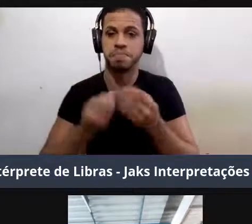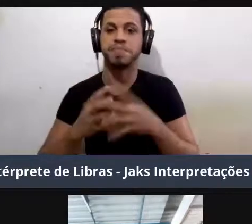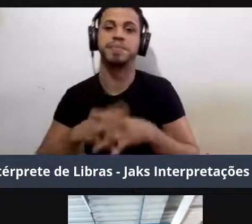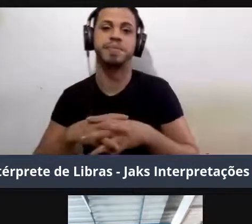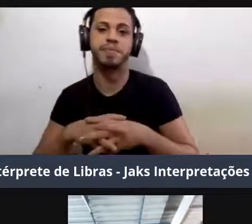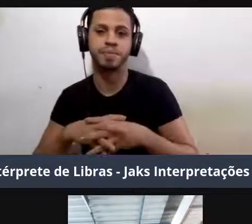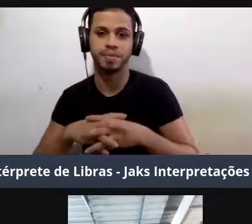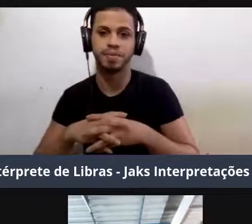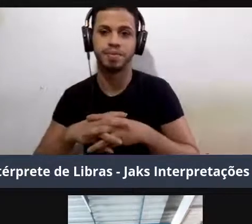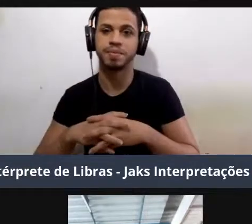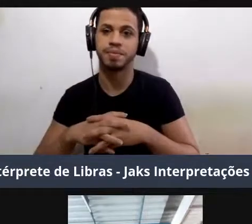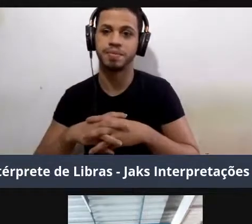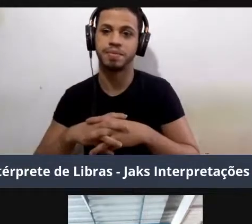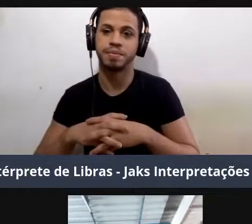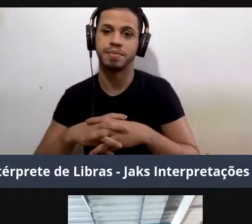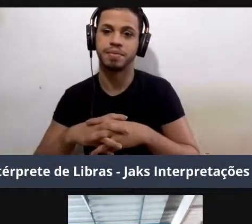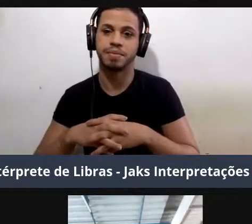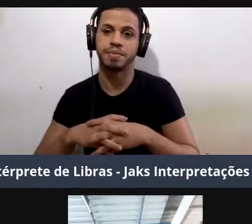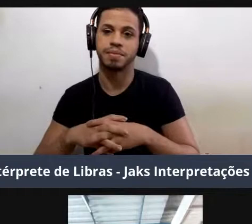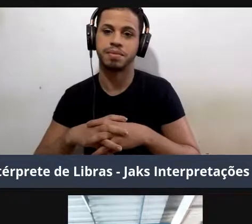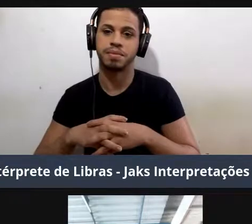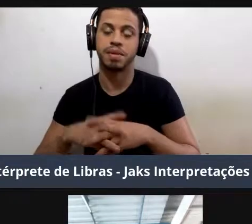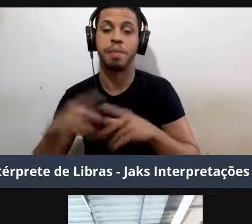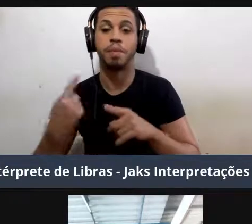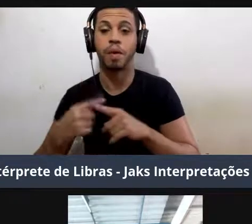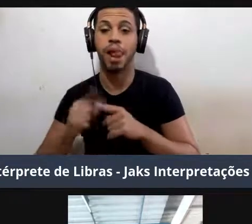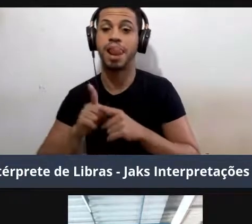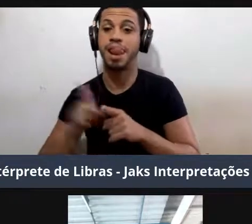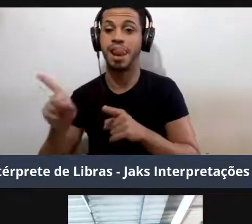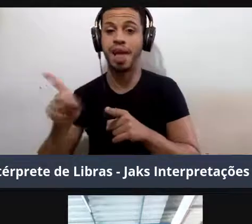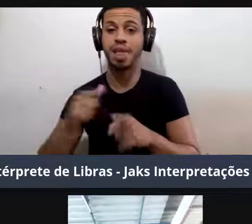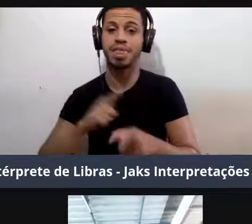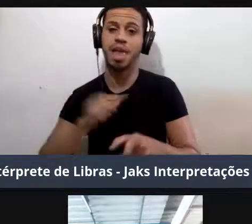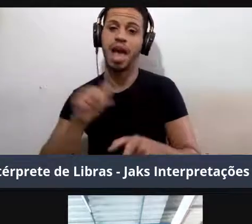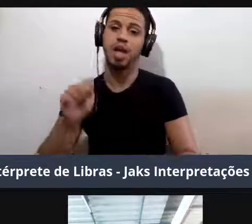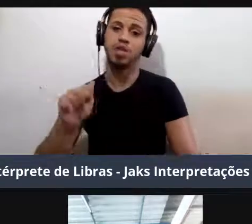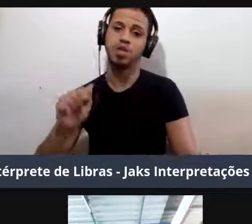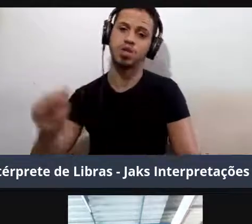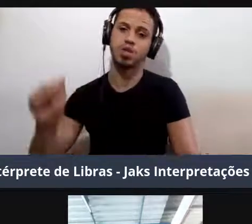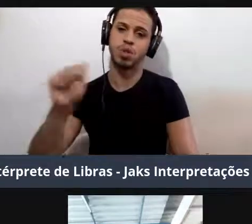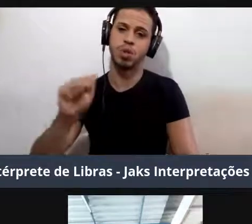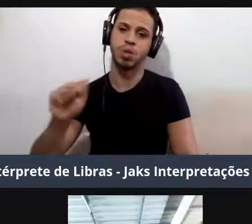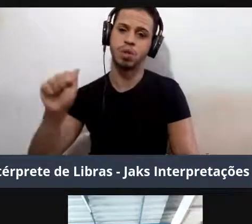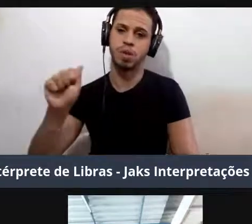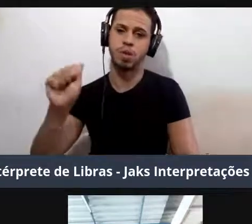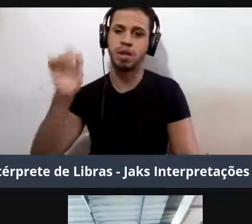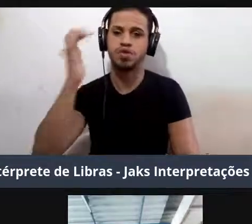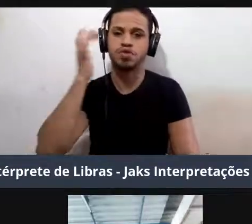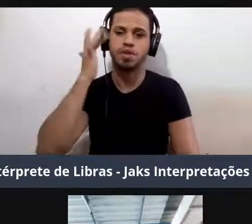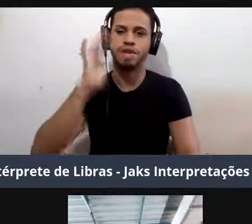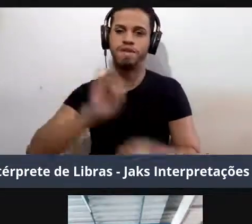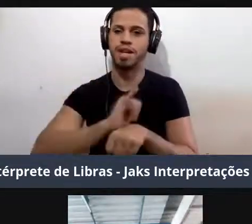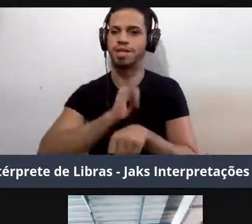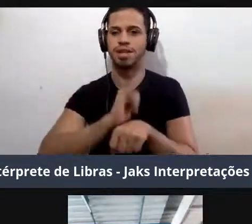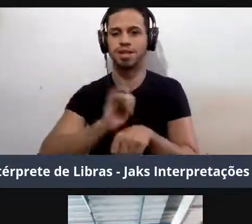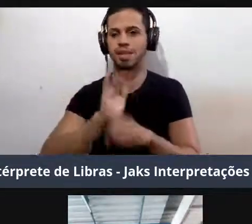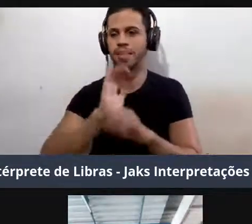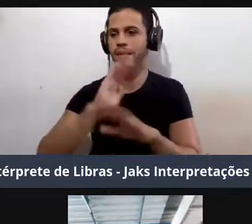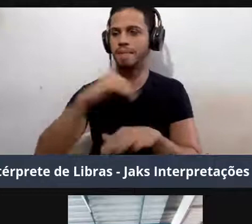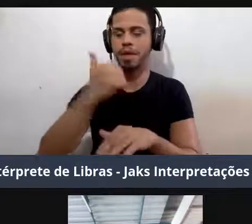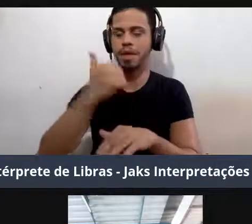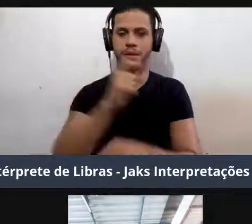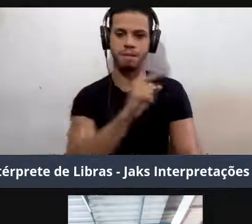É porque ela lá tem a associação, né? Aí facilita muito para elas.